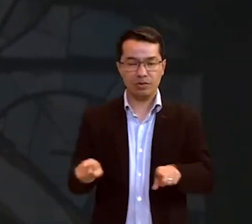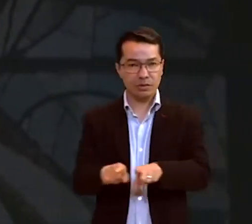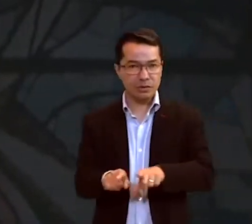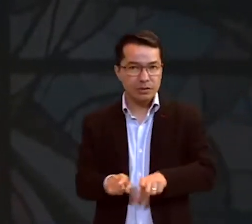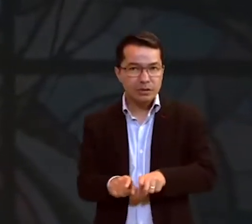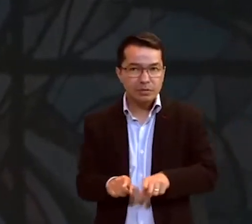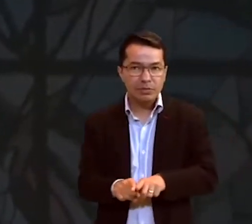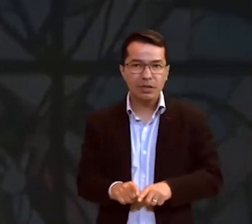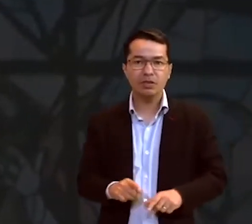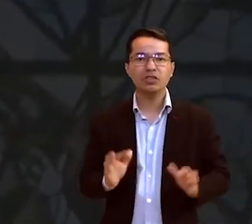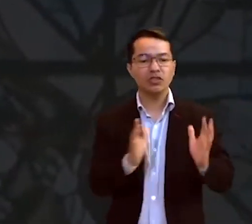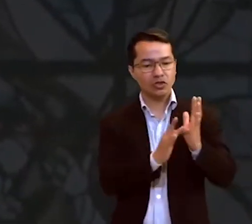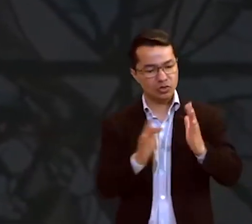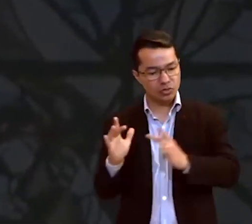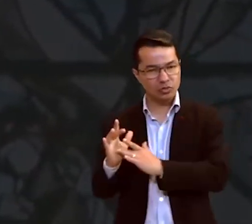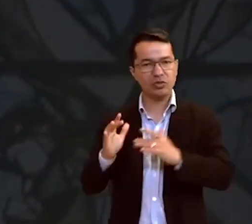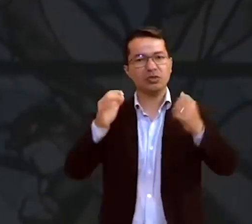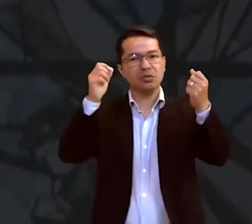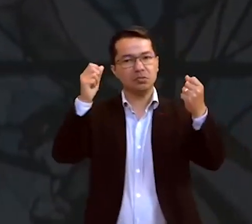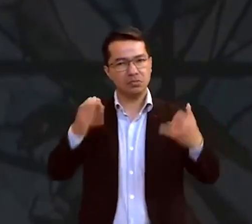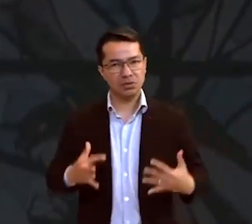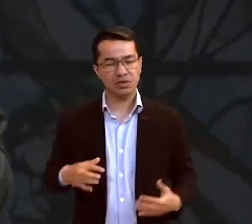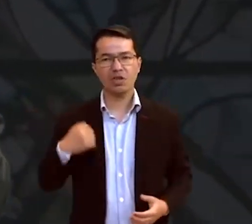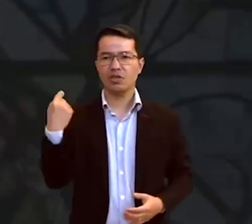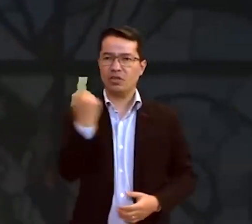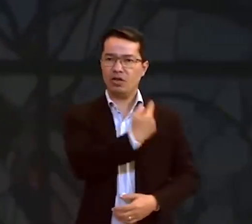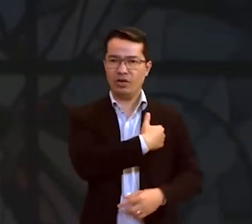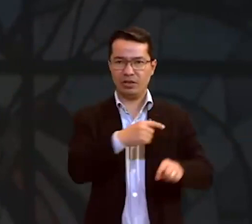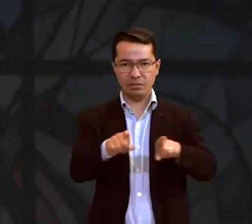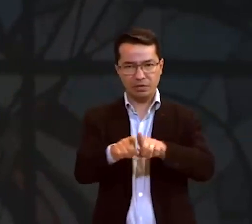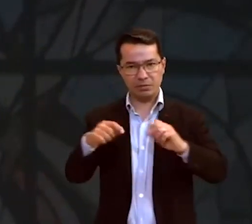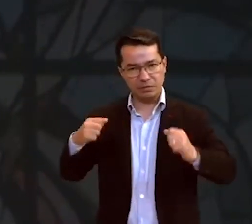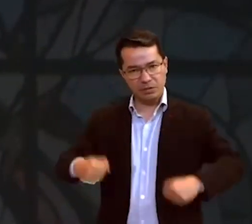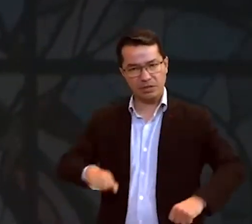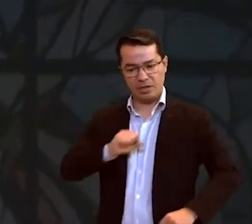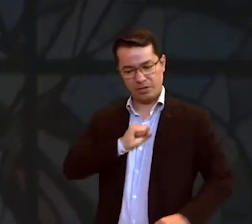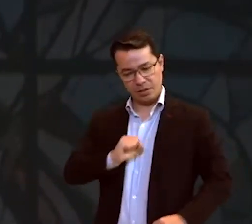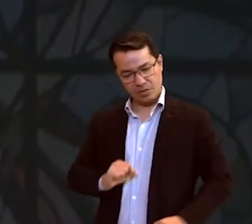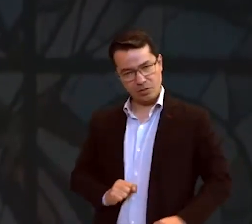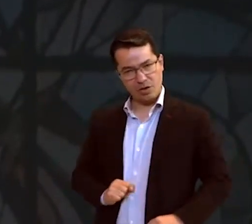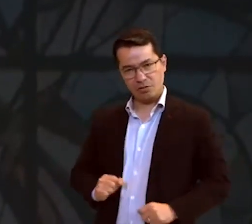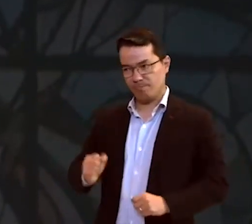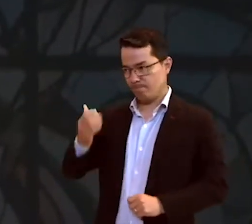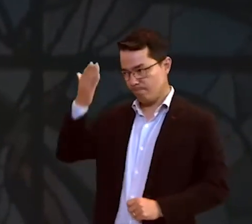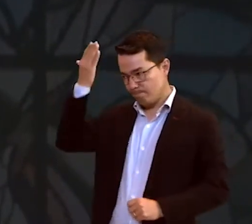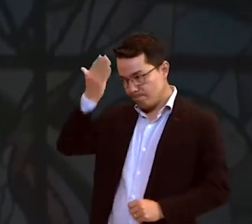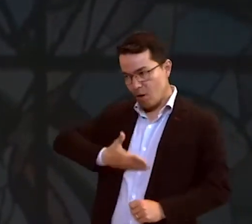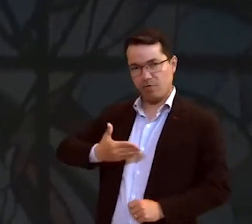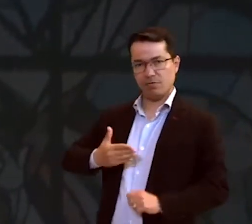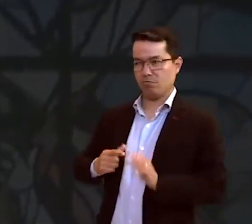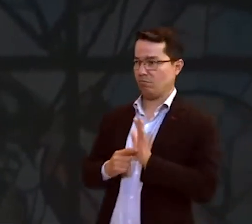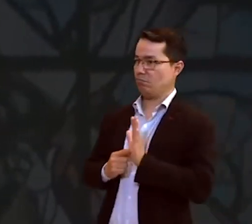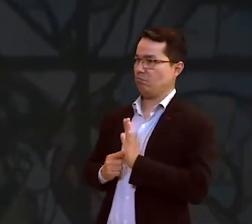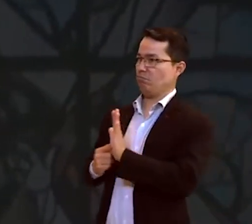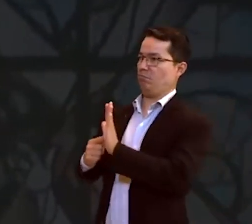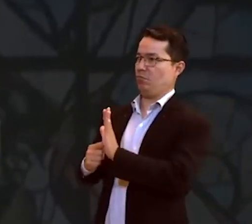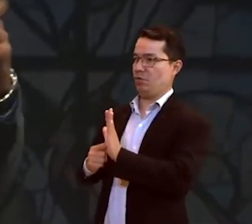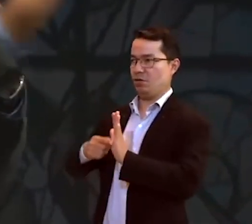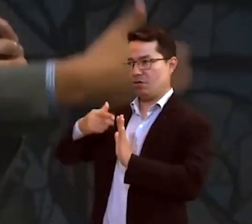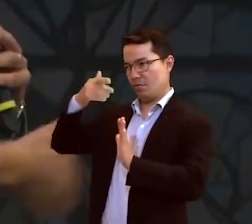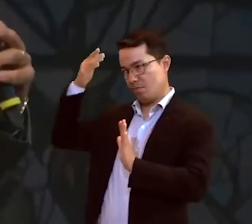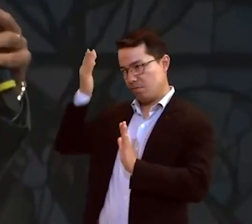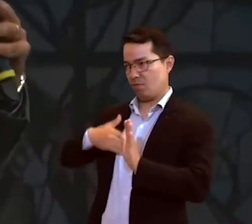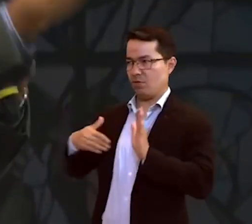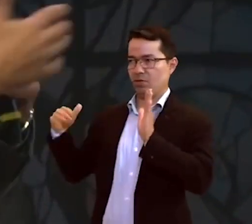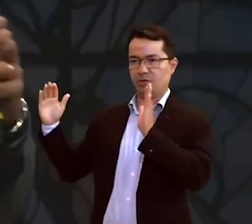Ele falava: olha, vai no sacerdote, te apresenta, porque o sacerdote é a autoridade, você precisa então ir lá, até lá, para ele te dar o aval. Então, da mesma forma, a